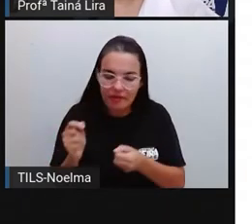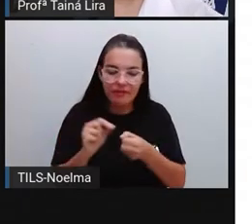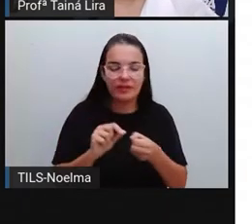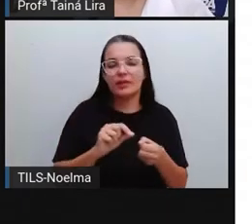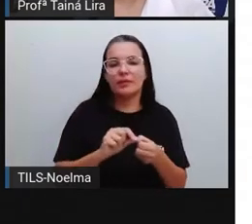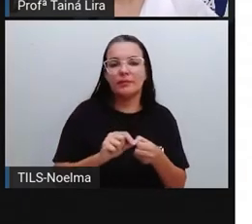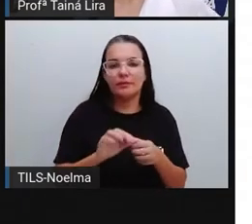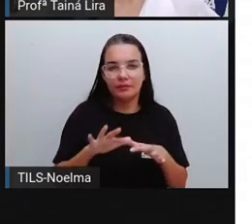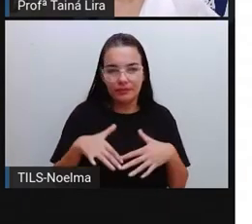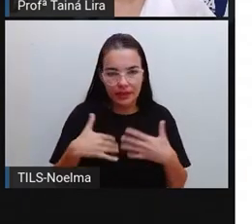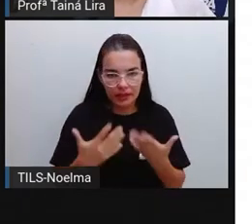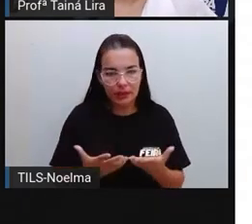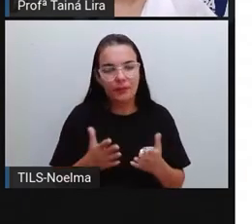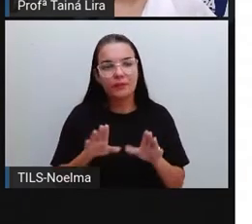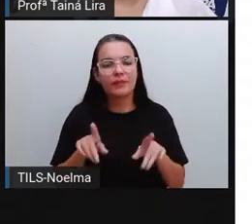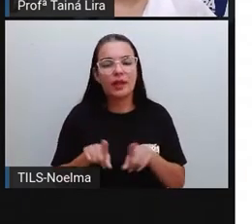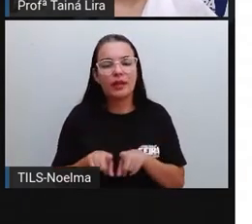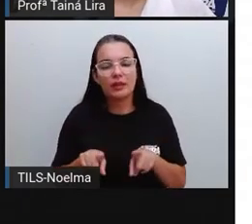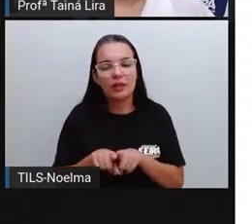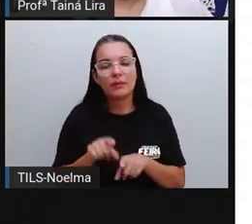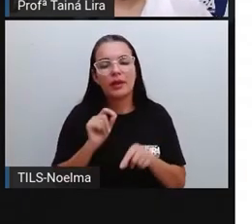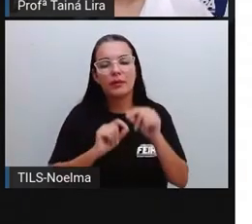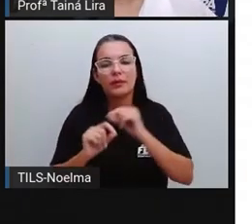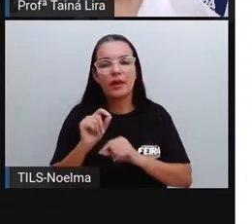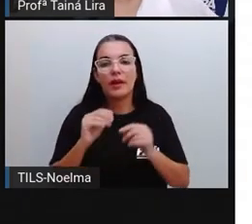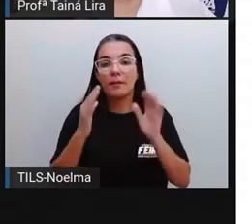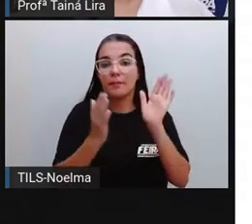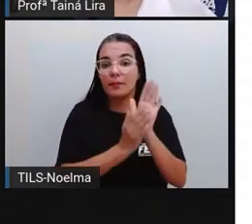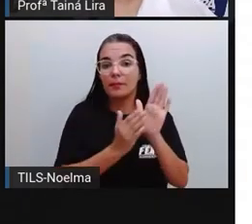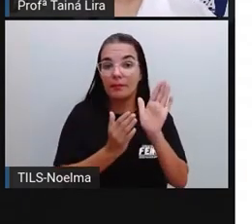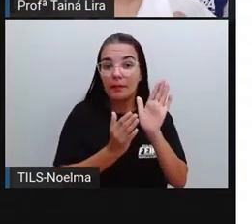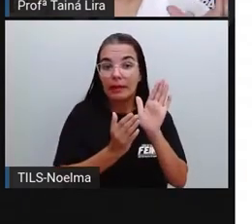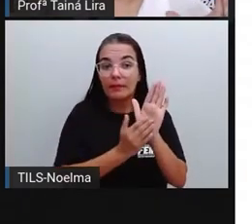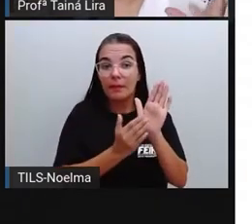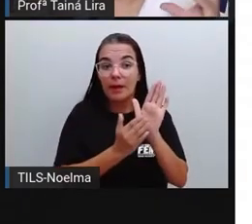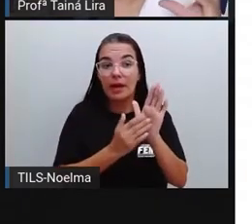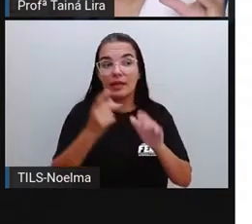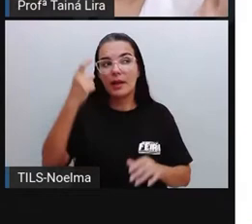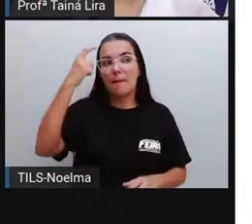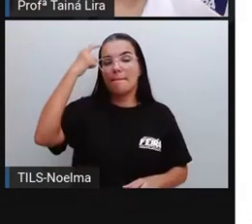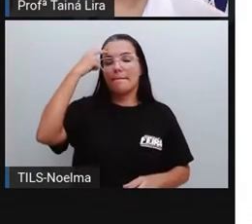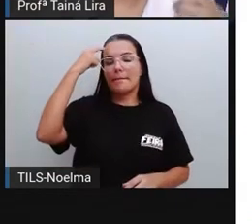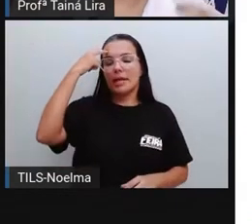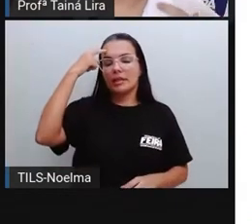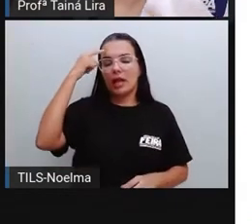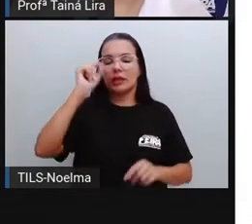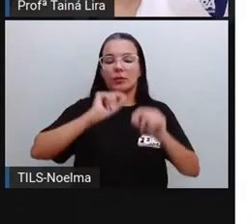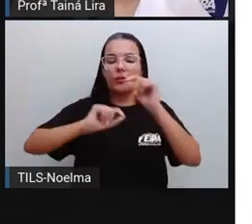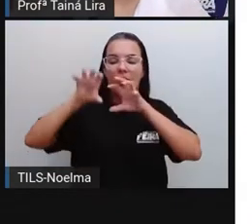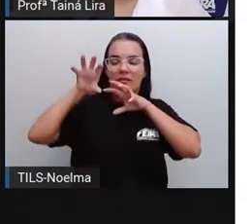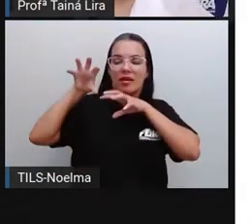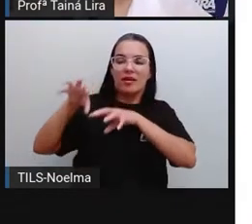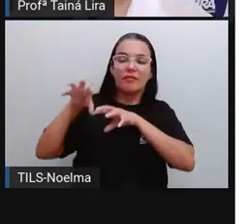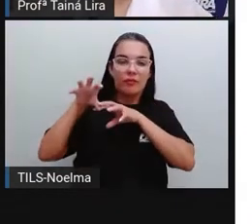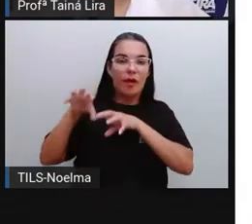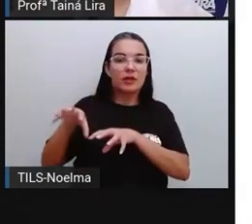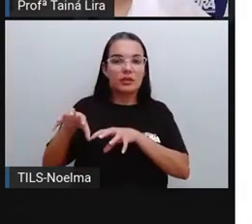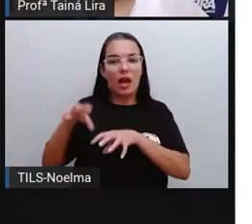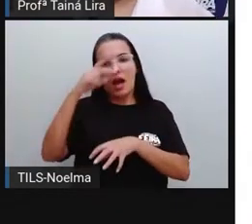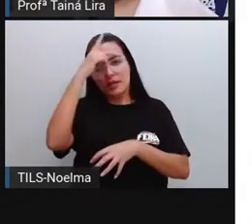é pensada e ela é produzida visando isso, né? Ele quer influenciar